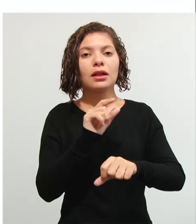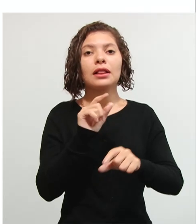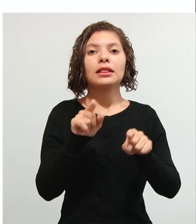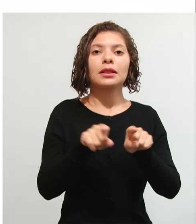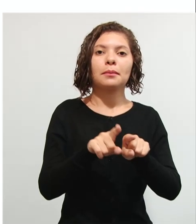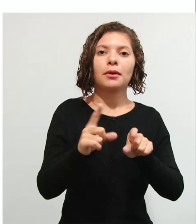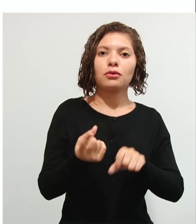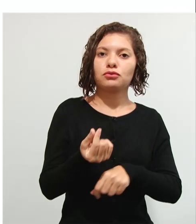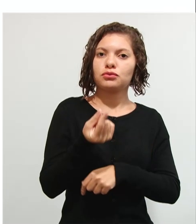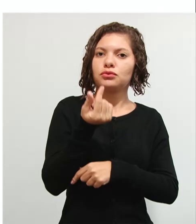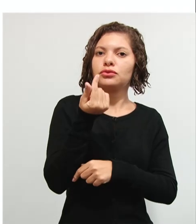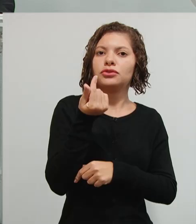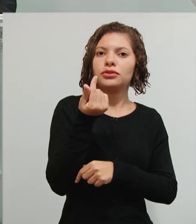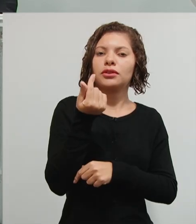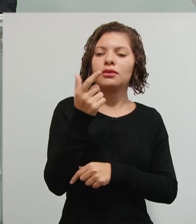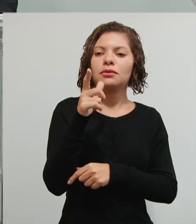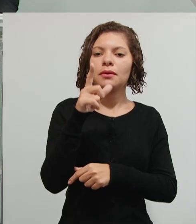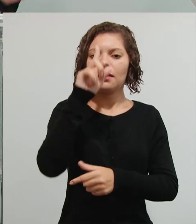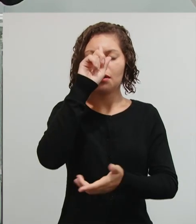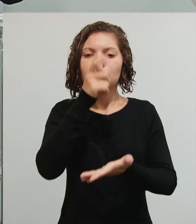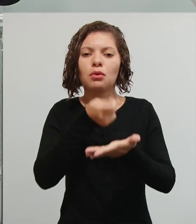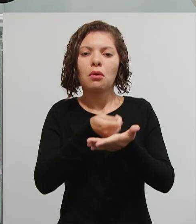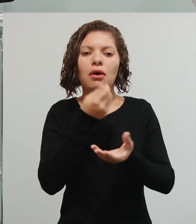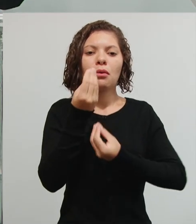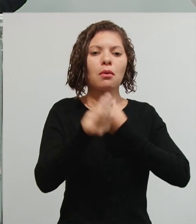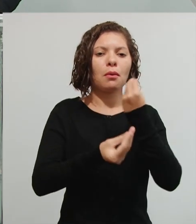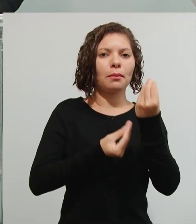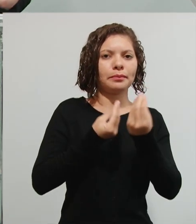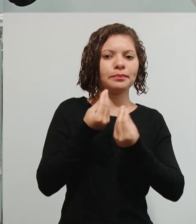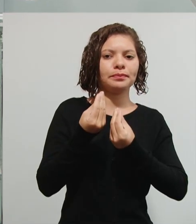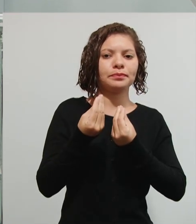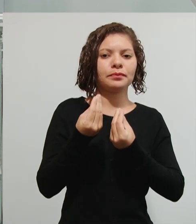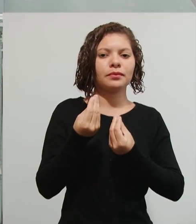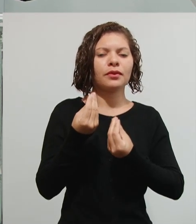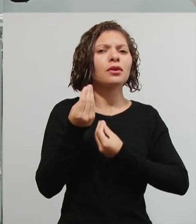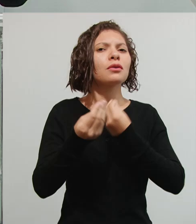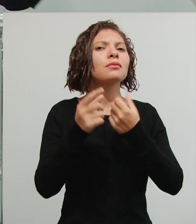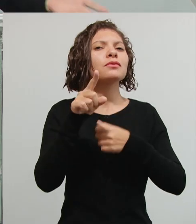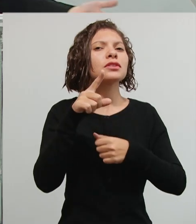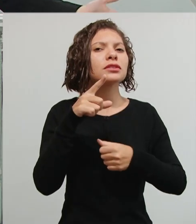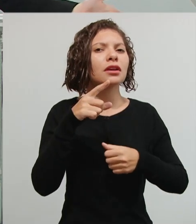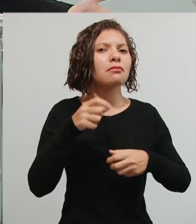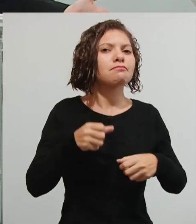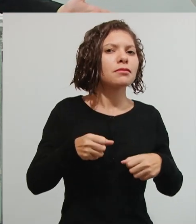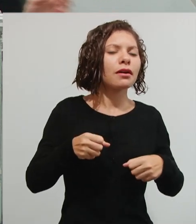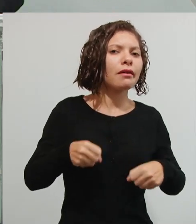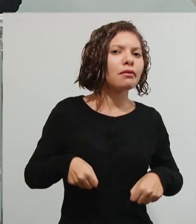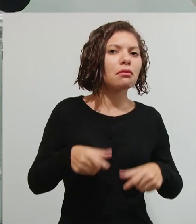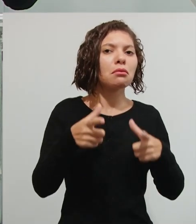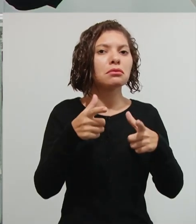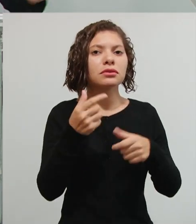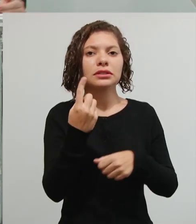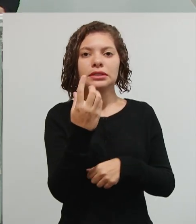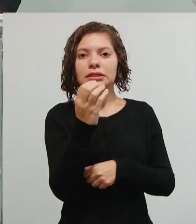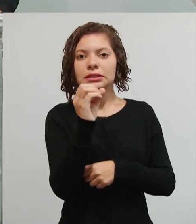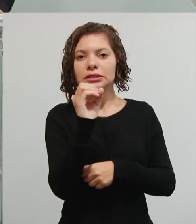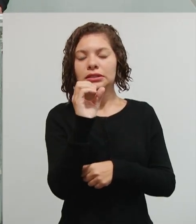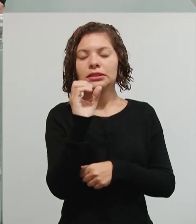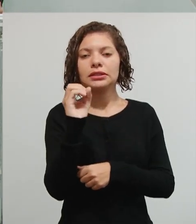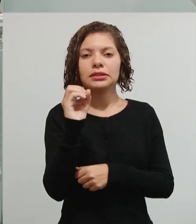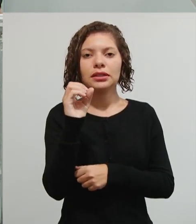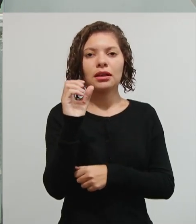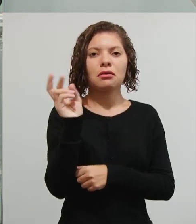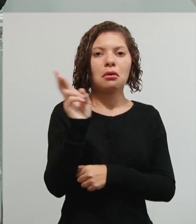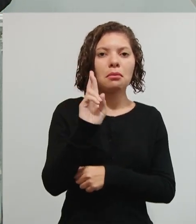A economia é muito focada em estudar o que você faz com o seu dinheiro. Como você gasta R$100 é sempre uma escolha de trade-off. Pode gastar mais no mercado, pode